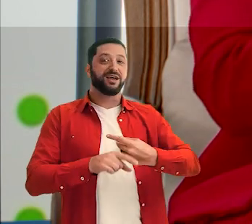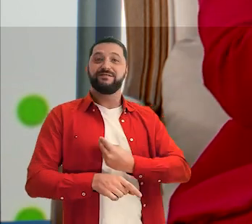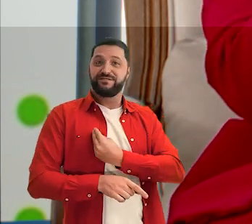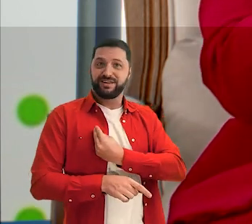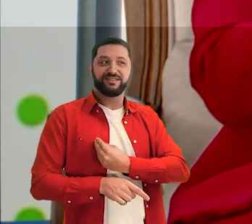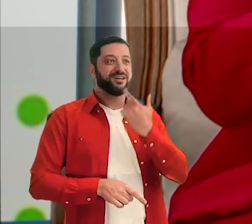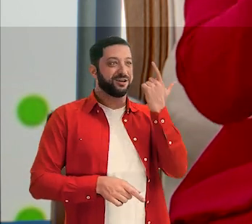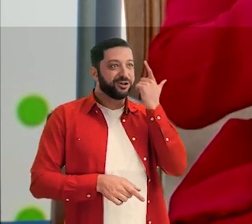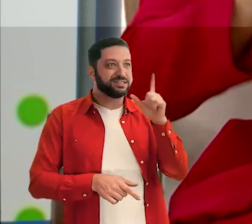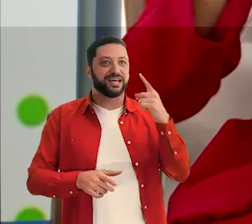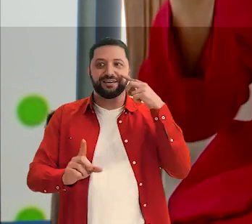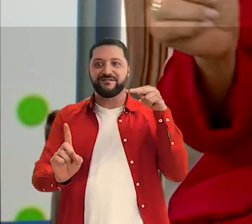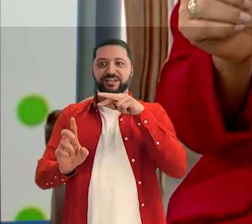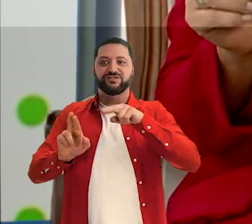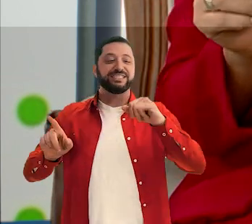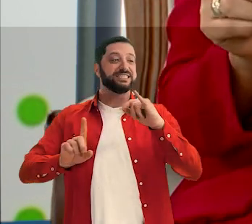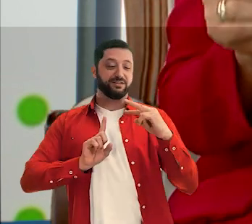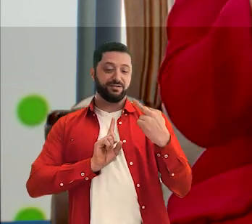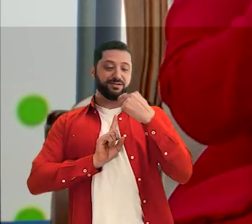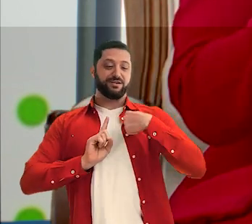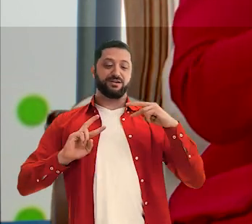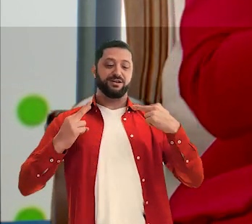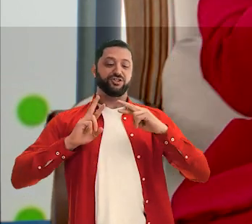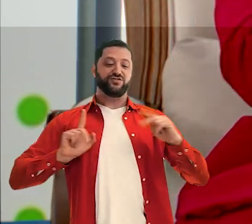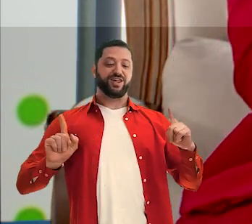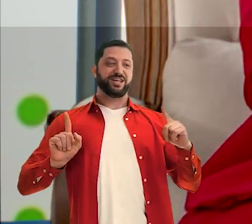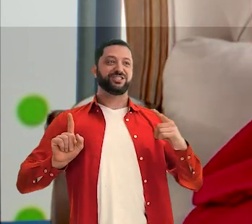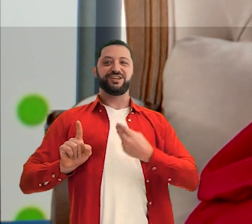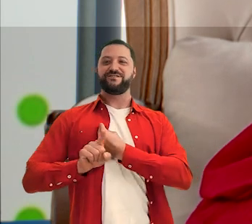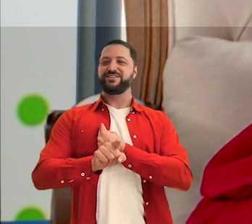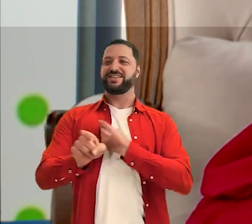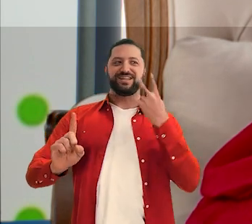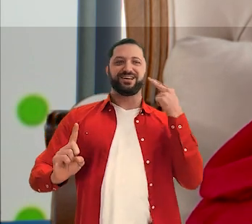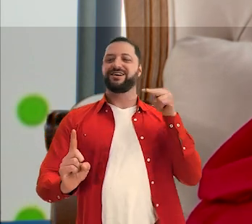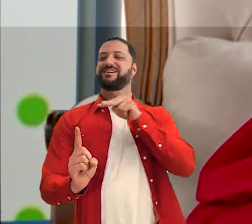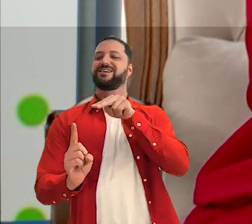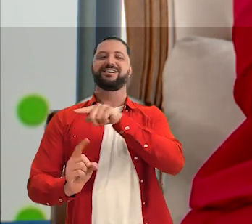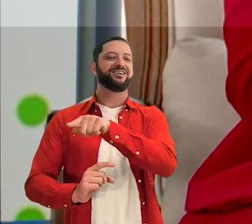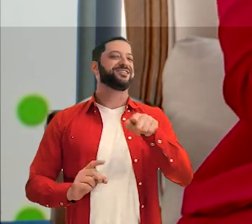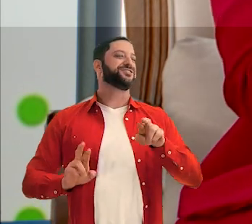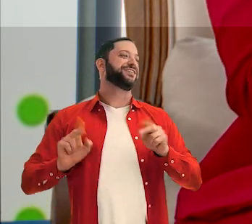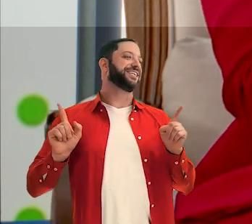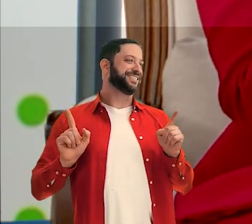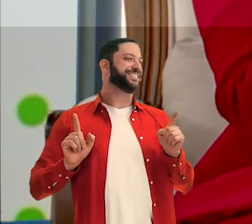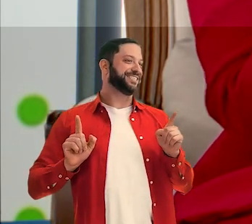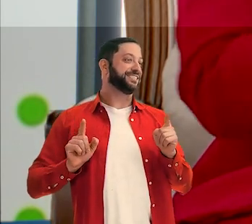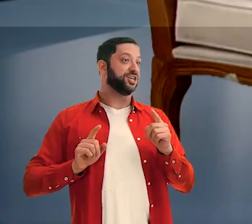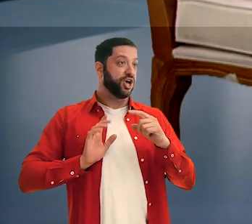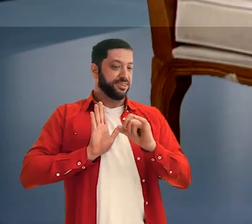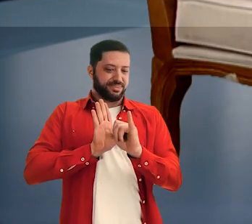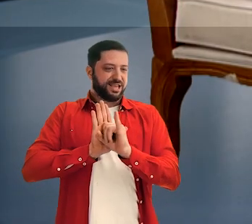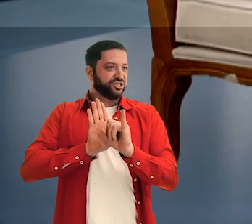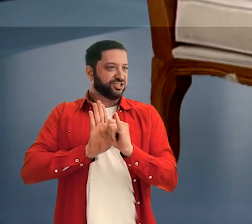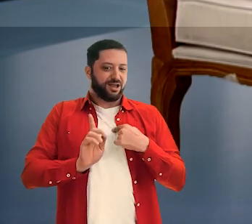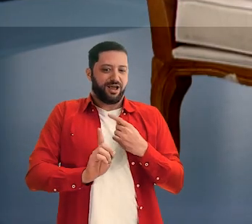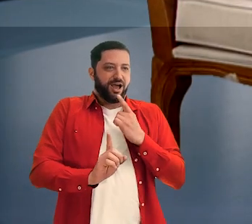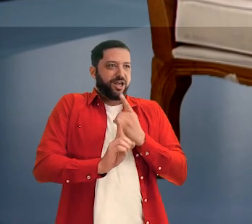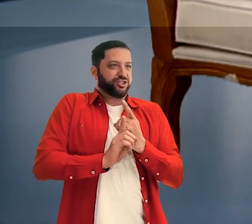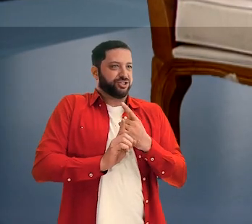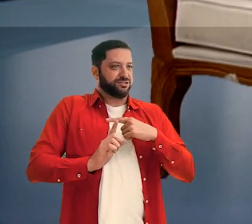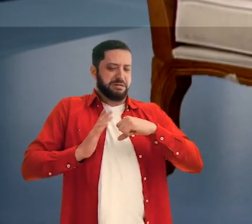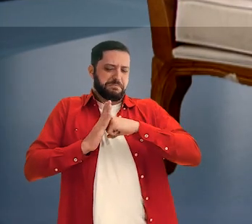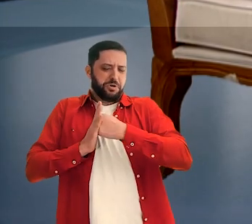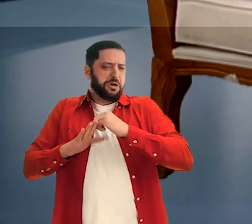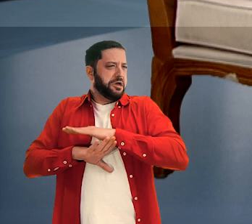a vida, a gente só consegue enxergar de outra maneira a partir do momento que a gente se enxerga de outra maneira. Exato. Então, quando a gente ativa a nossa